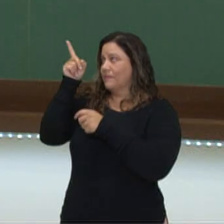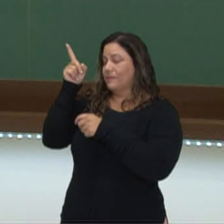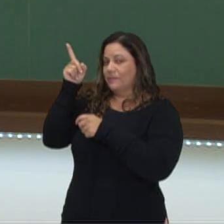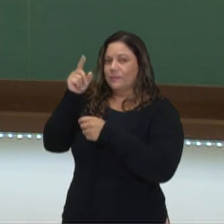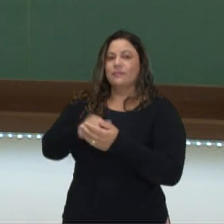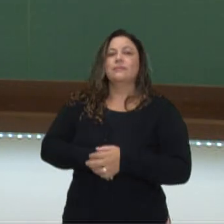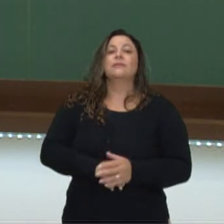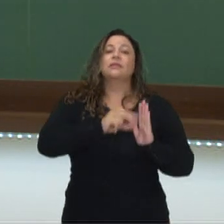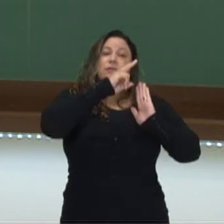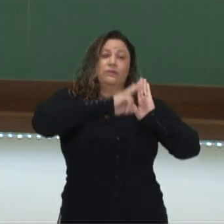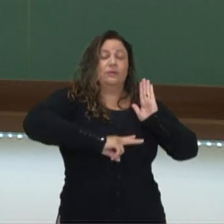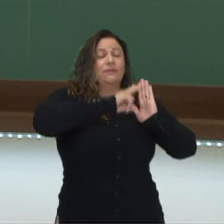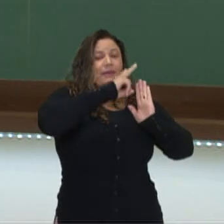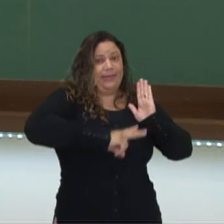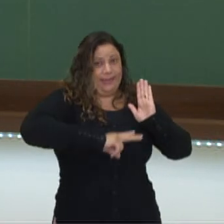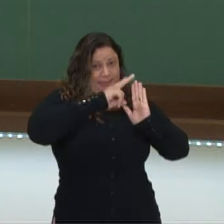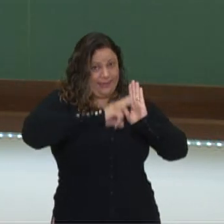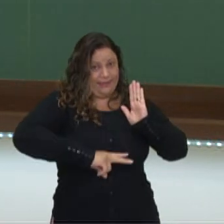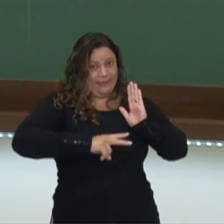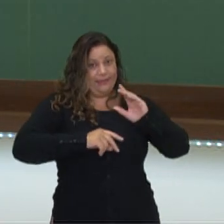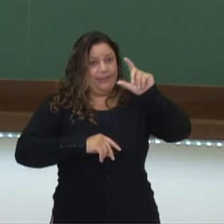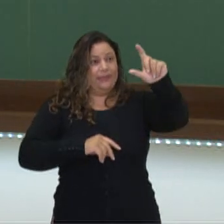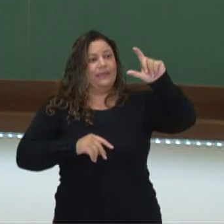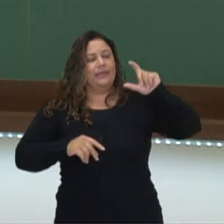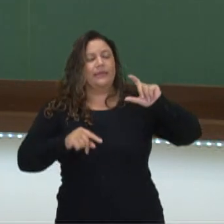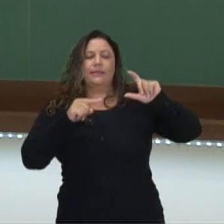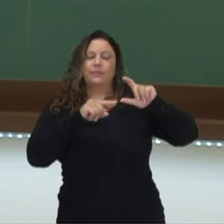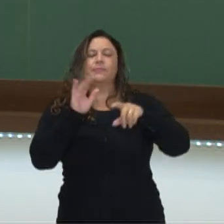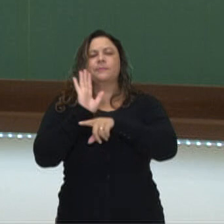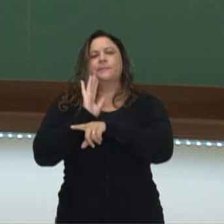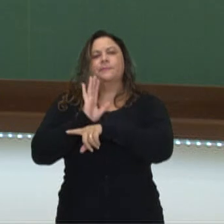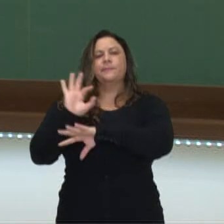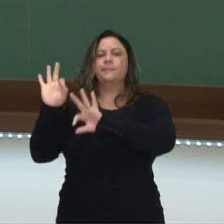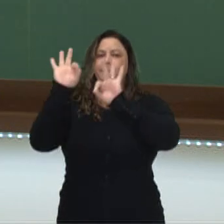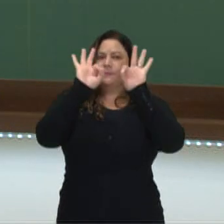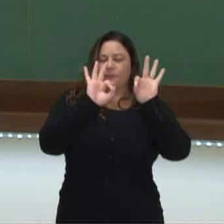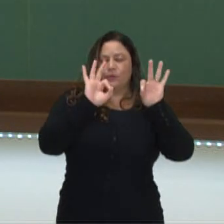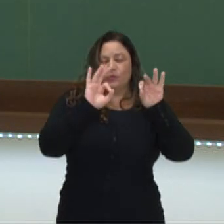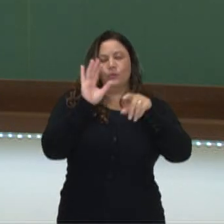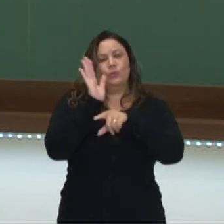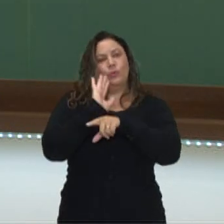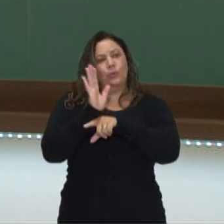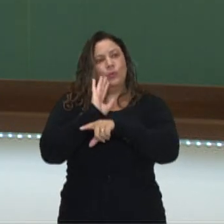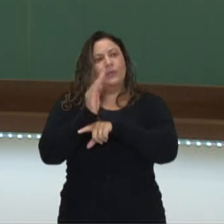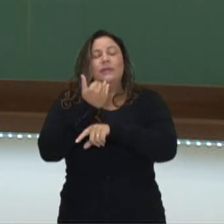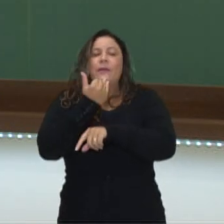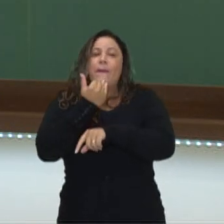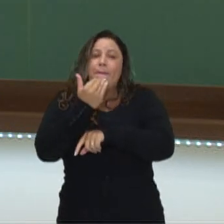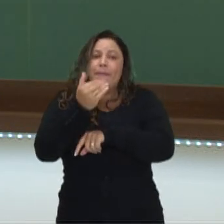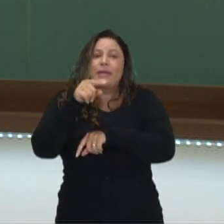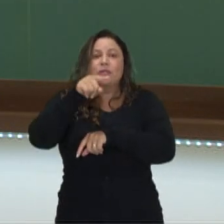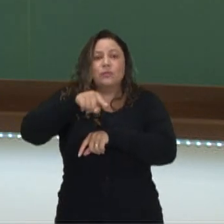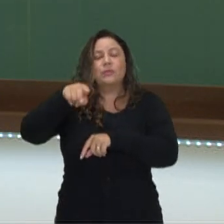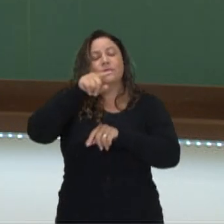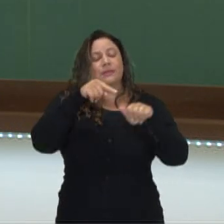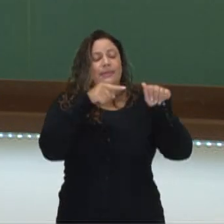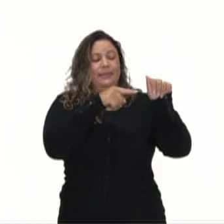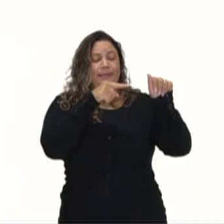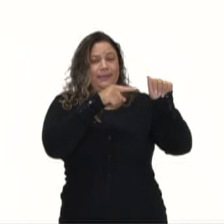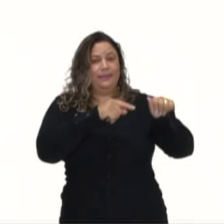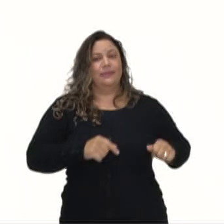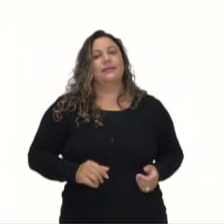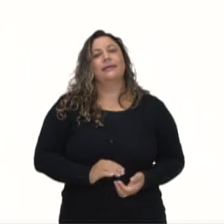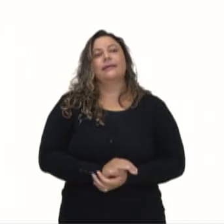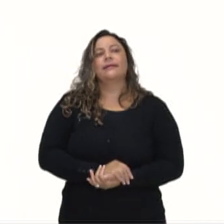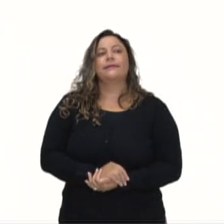ler a transcrição de uma parte desse vídeo e Eu peço para você fazer na letra A. Write